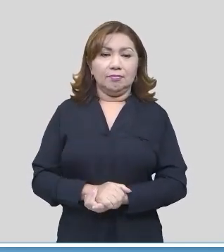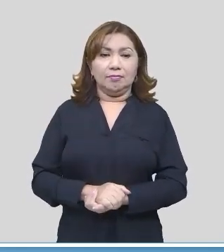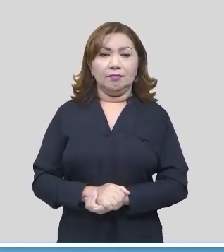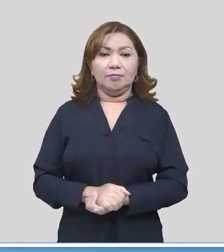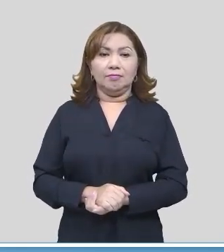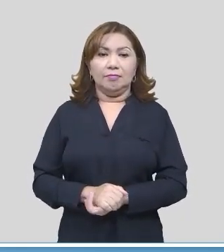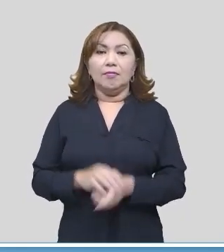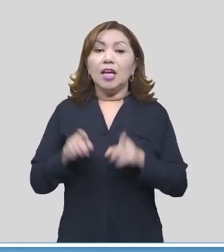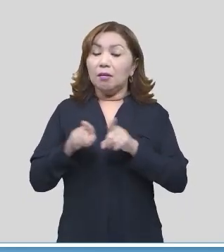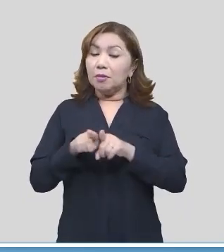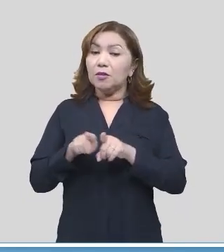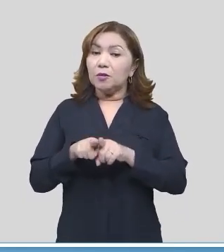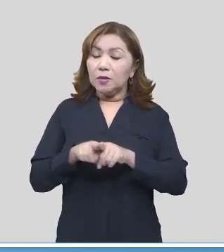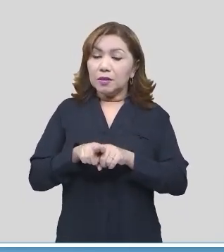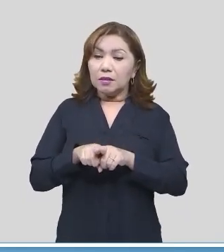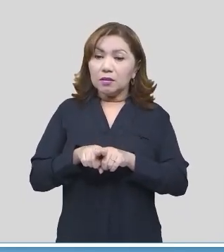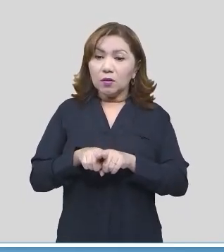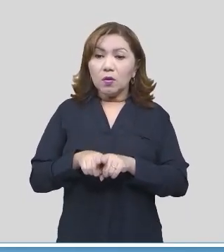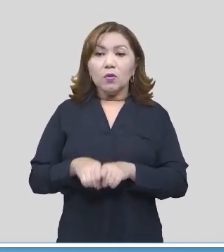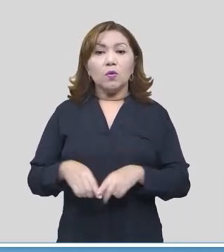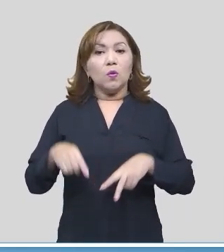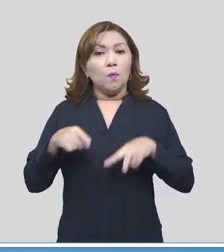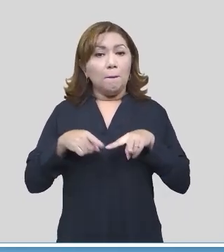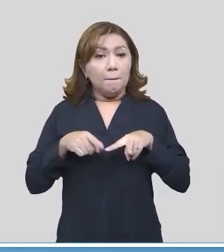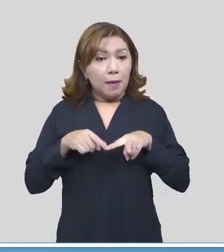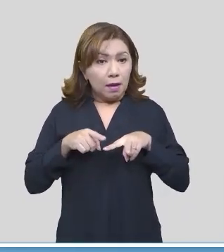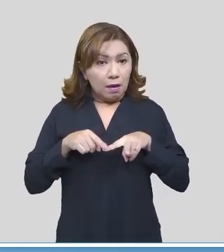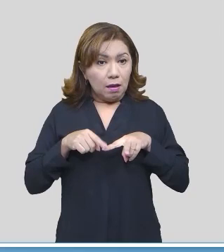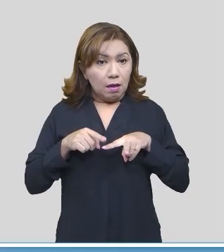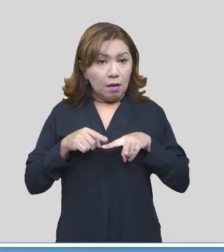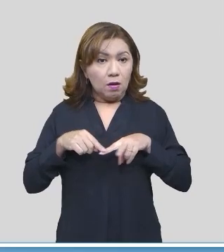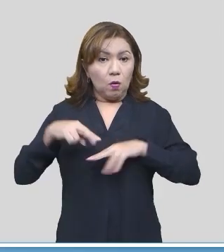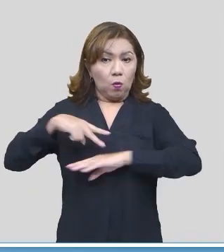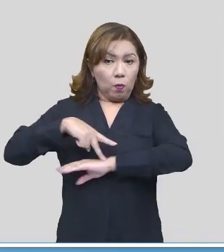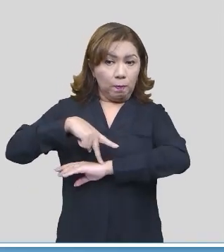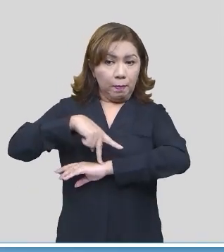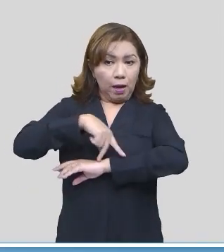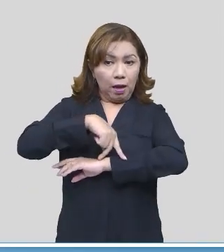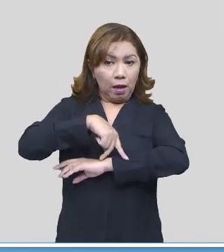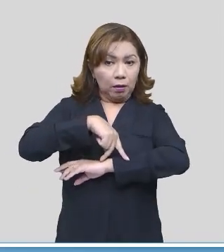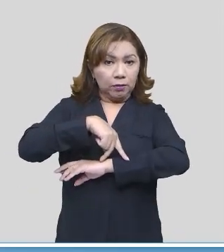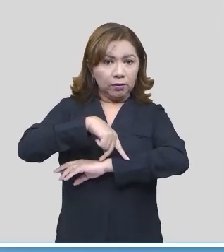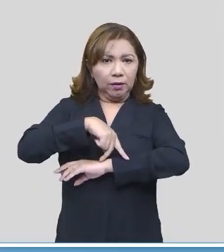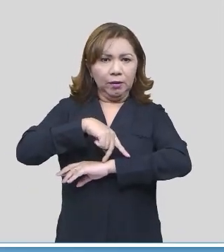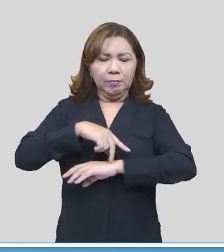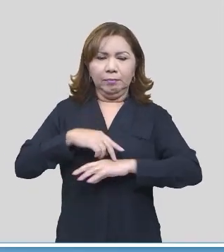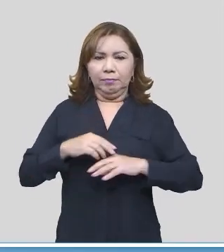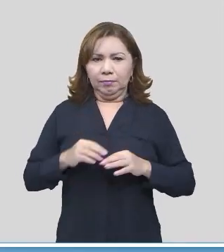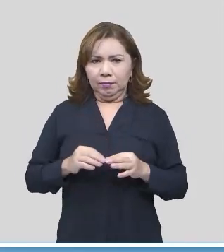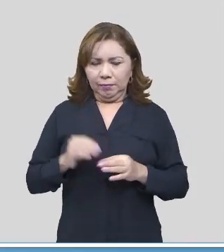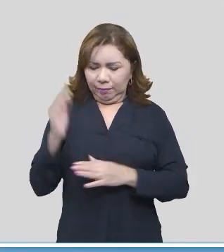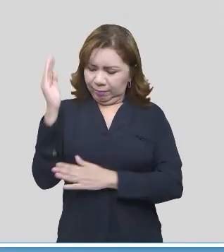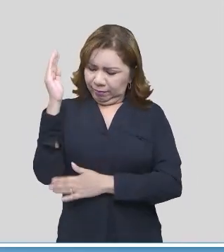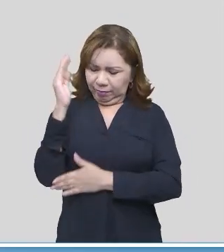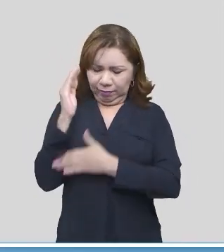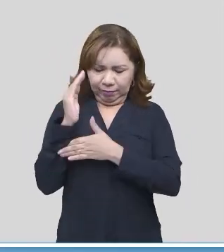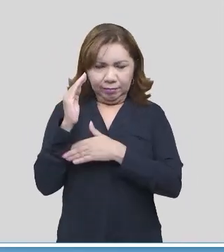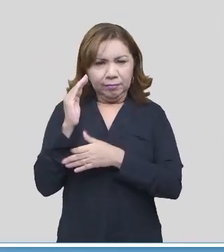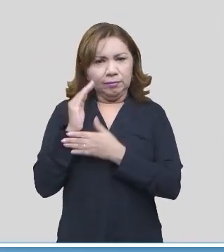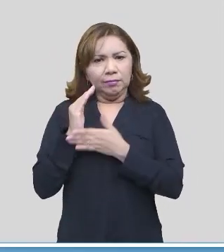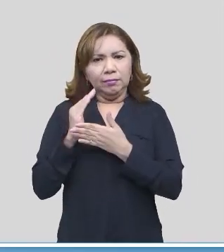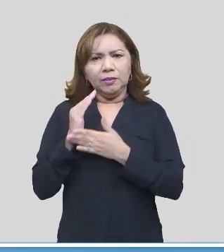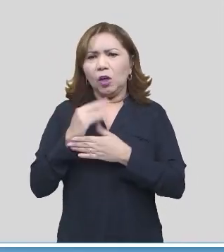A mesma coisa acontece com os pés, passos, braços e